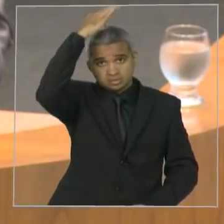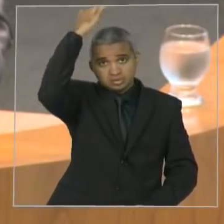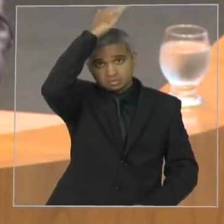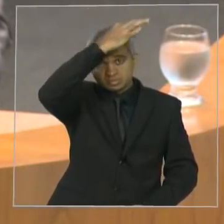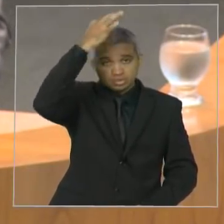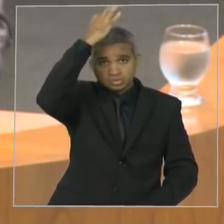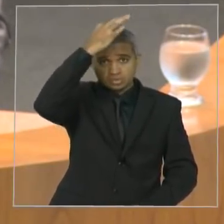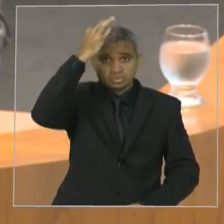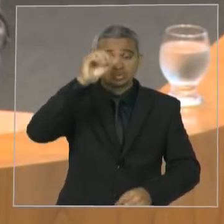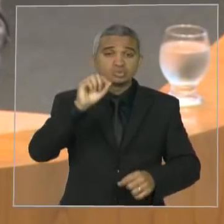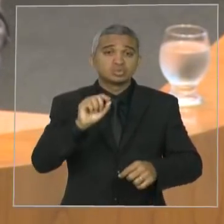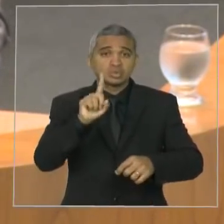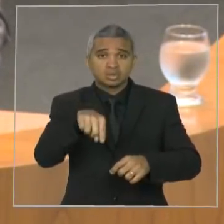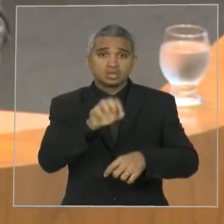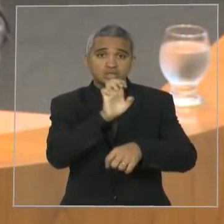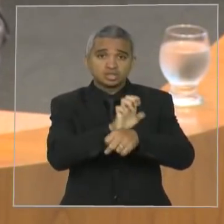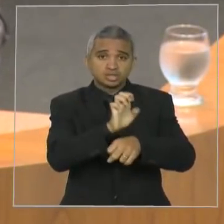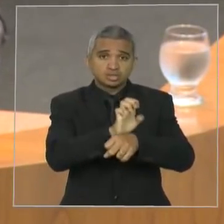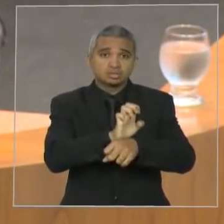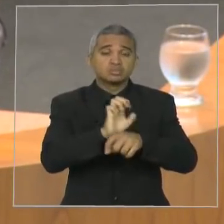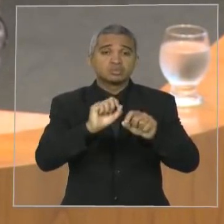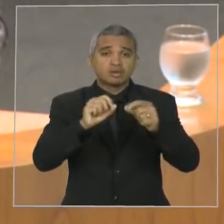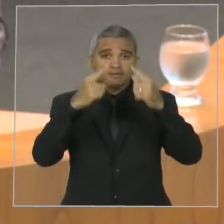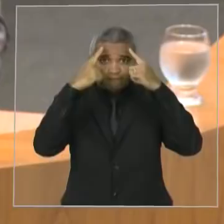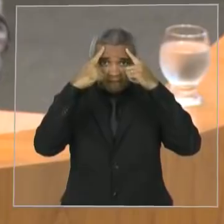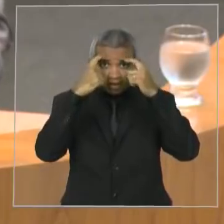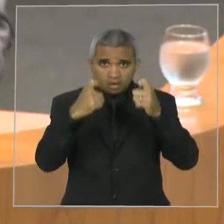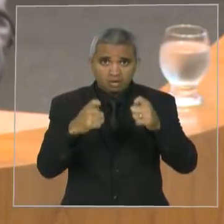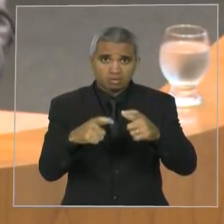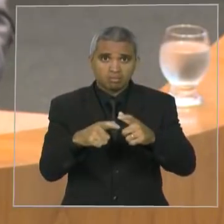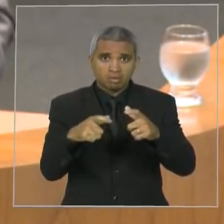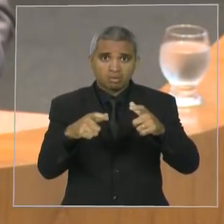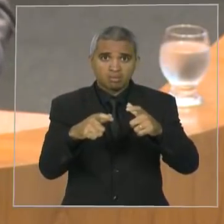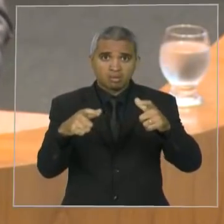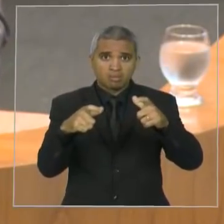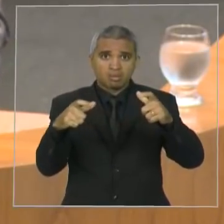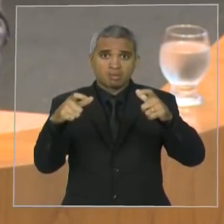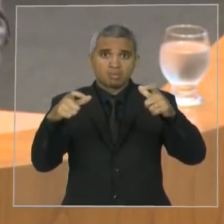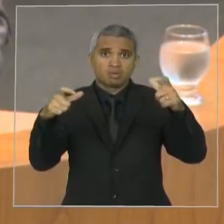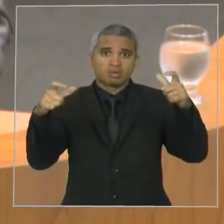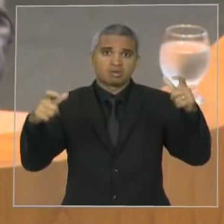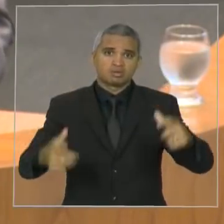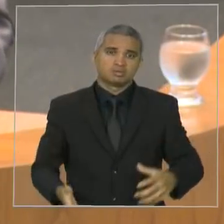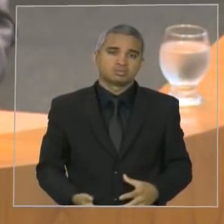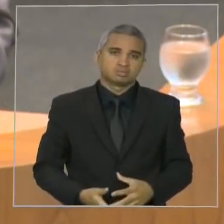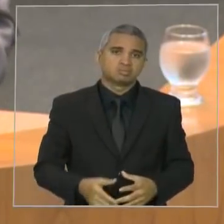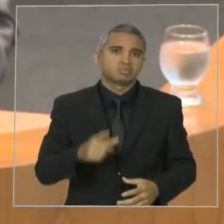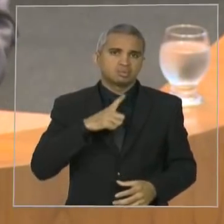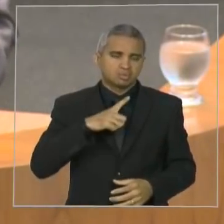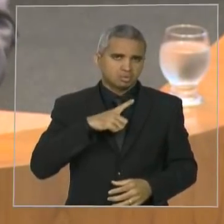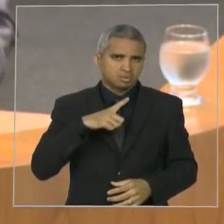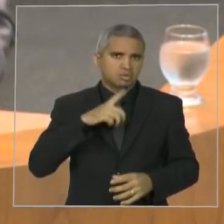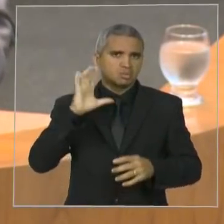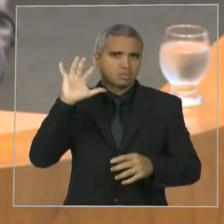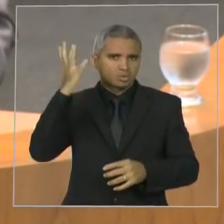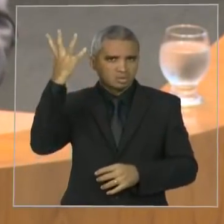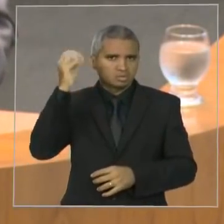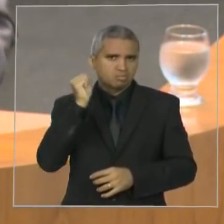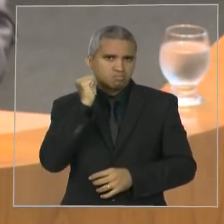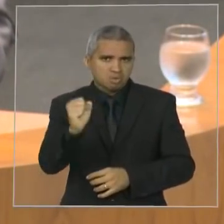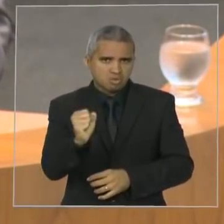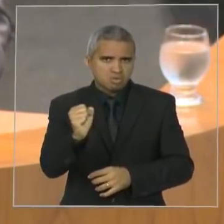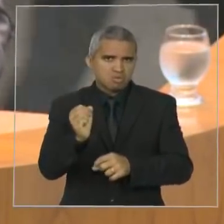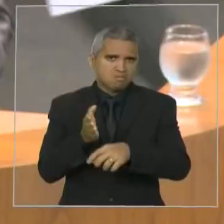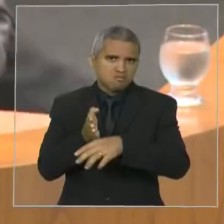No Espírito Santo, a Polícia Militar paralisou suas atividades, gerando uma onda inédita de violência no